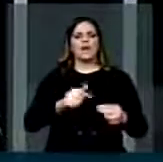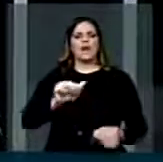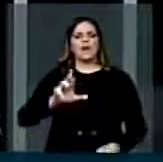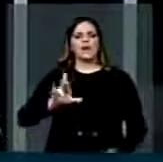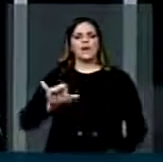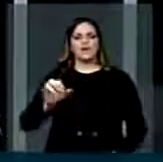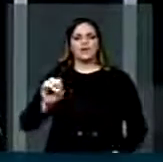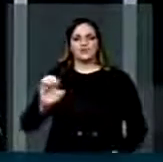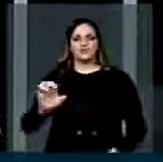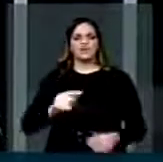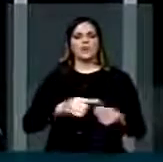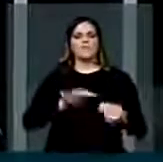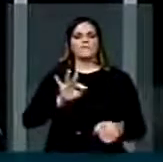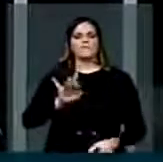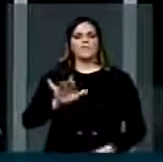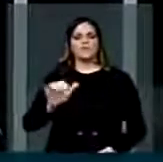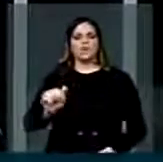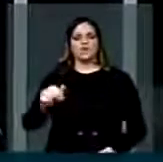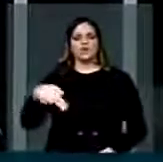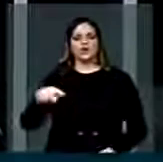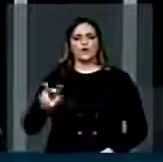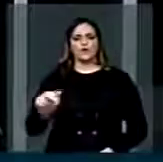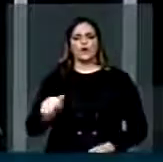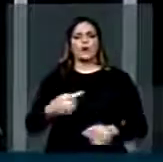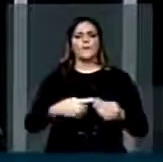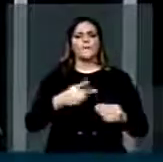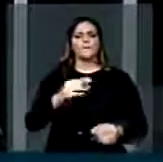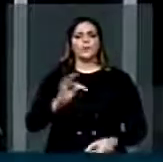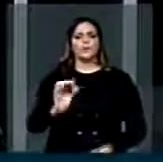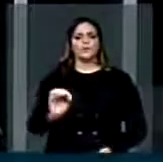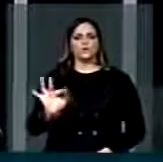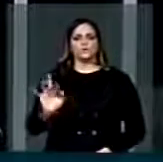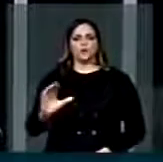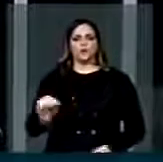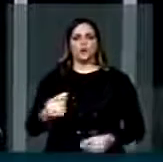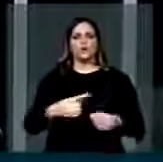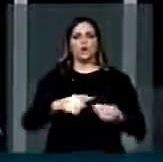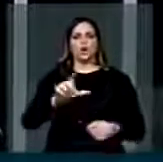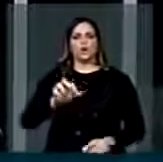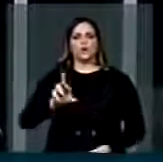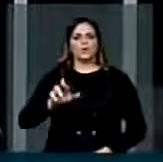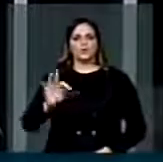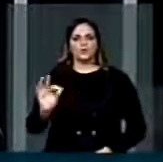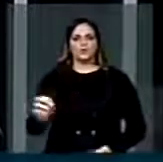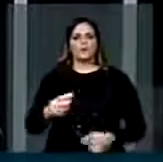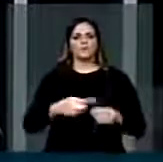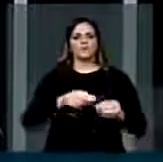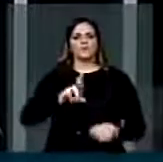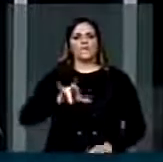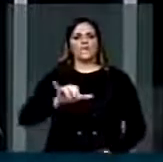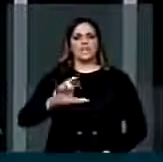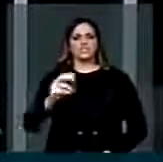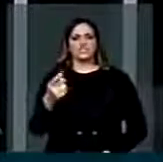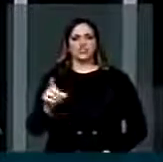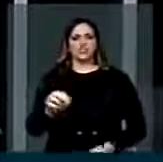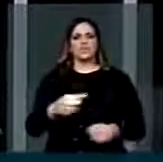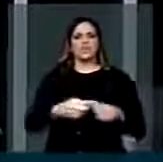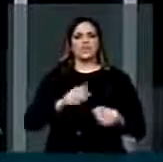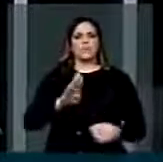Araiose, Feira Nova, Porto Franco, Loreto, Riachão,